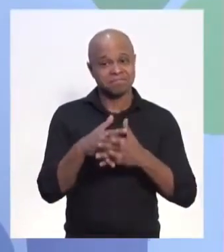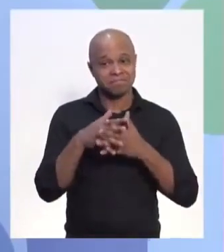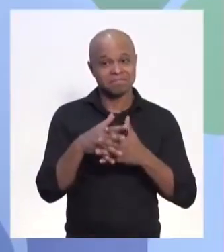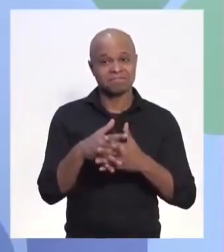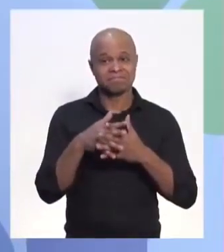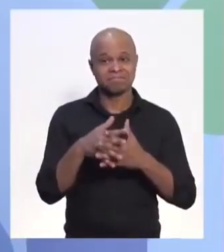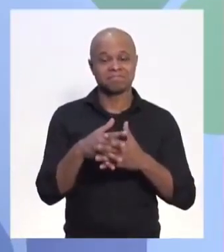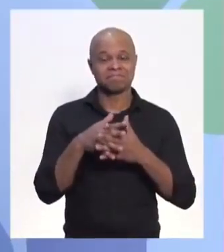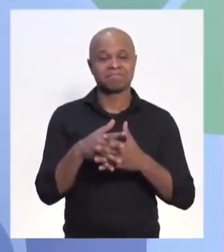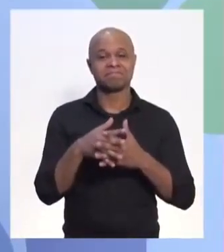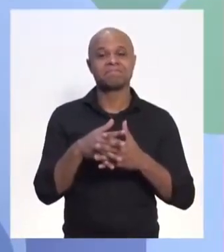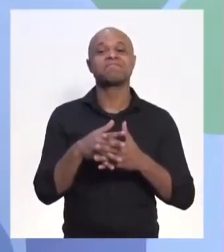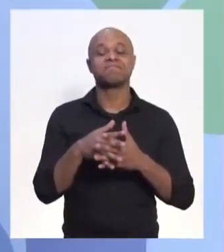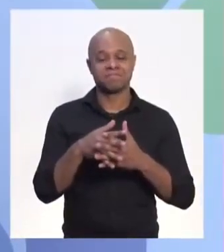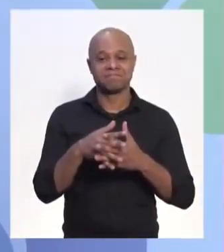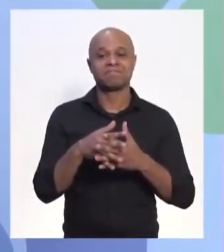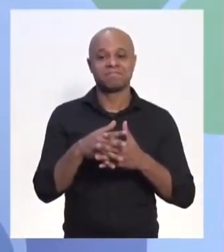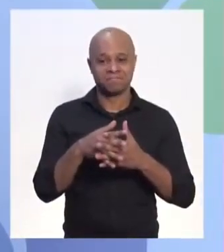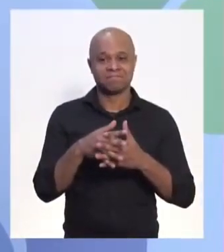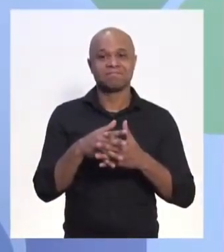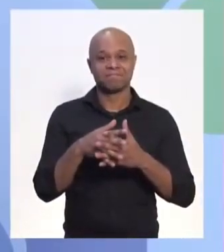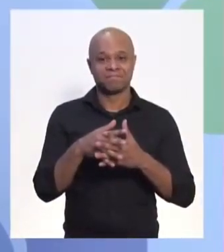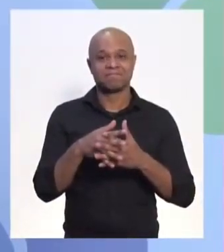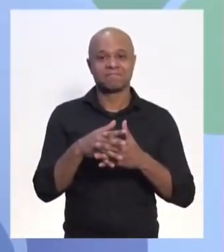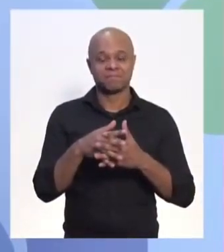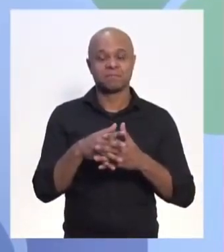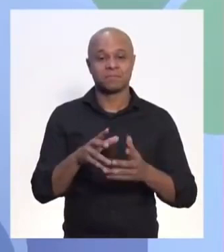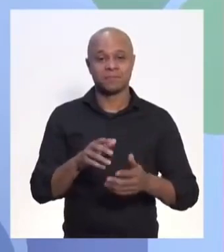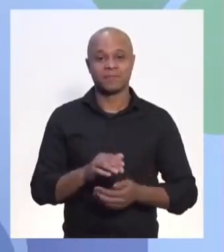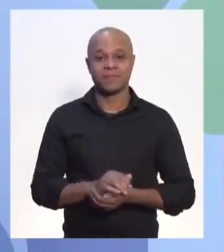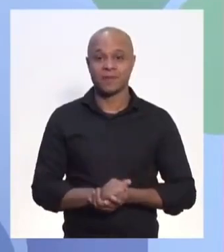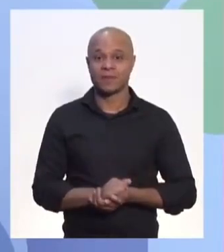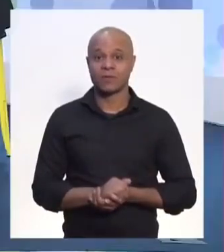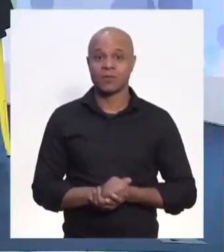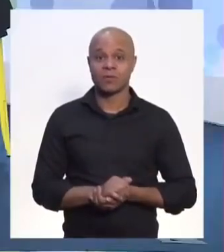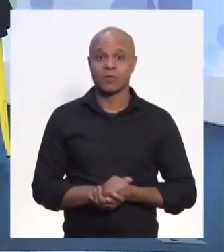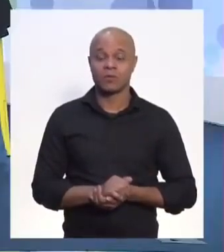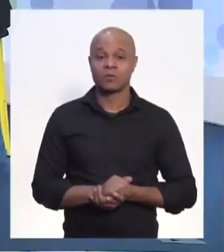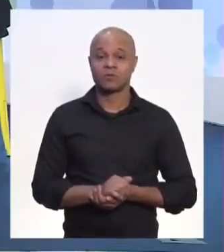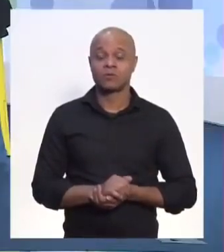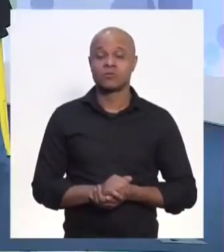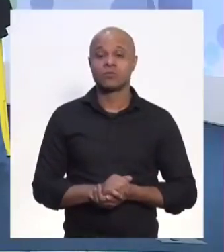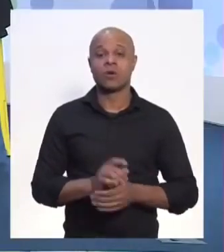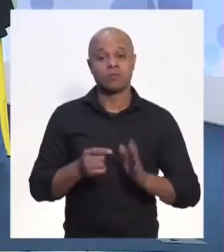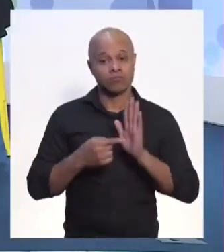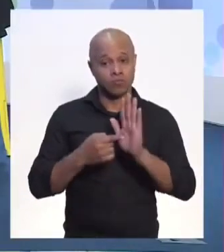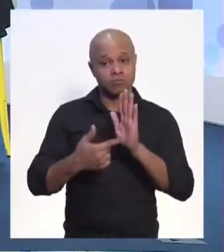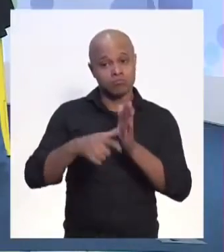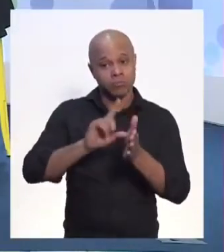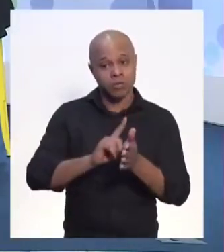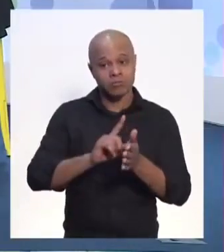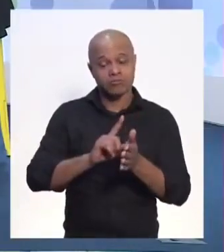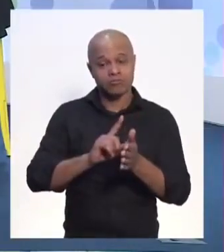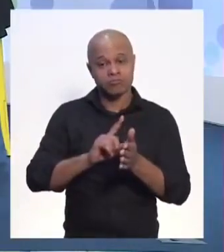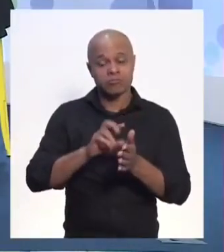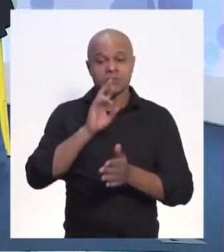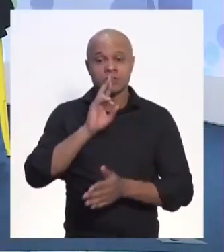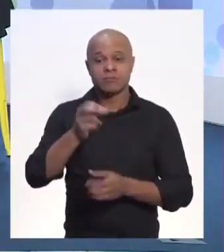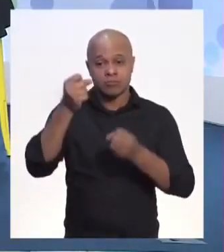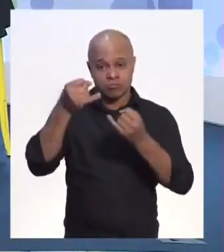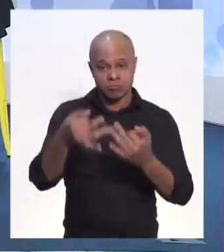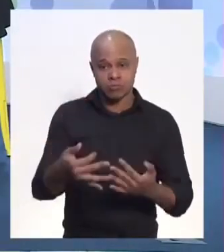um pouquinho aqui. Quer voltar na certo? definição lá? Eu acho que é legal, antes de eu dar a resposta. Vamos lá. Vamos voltar